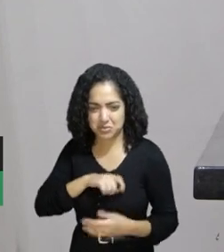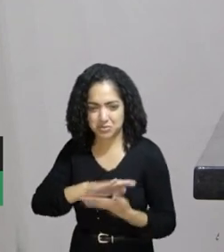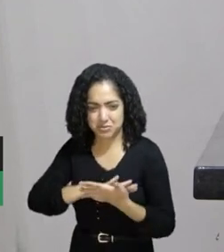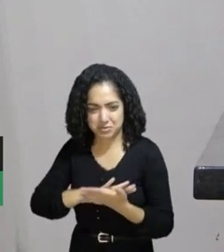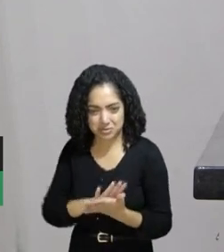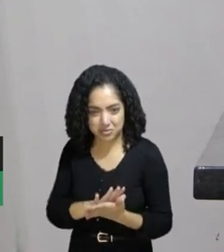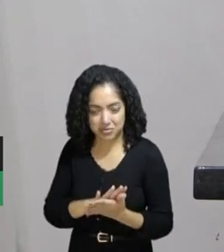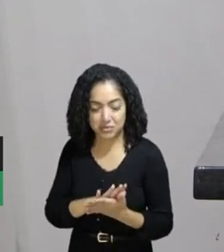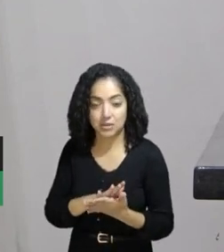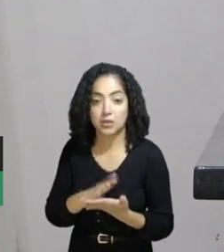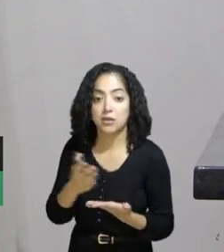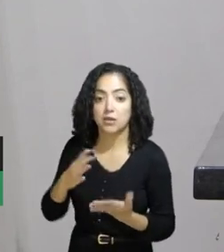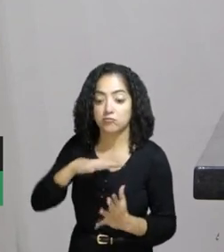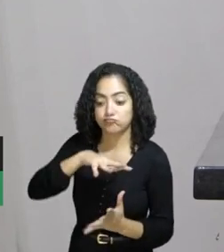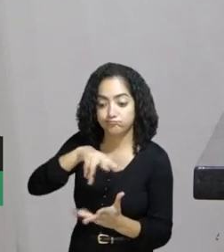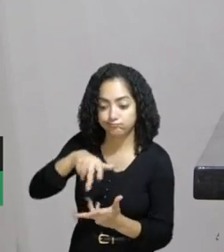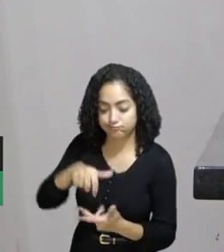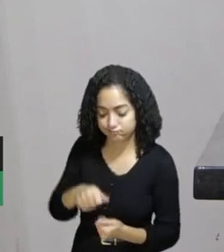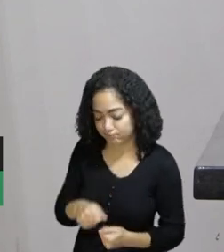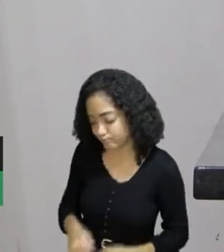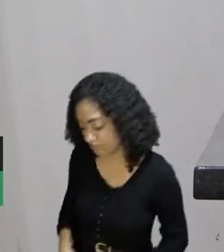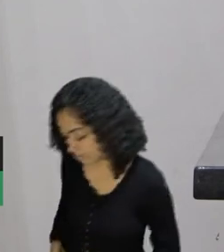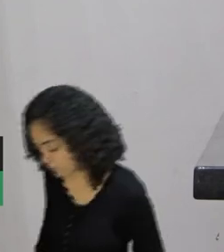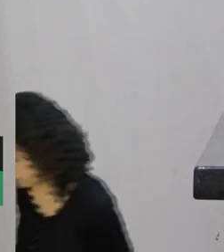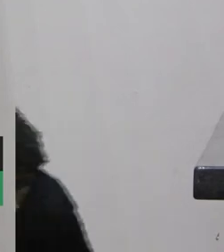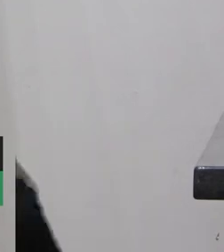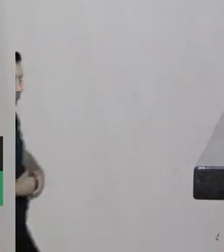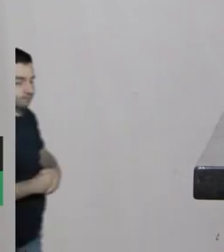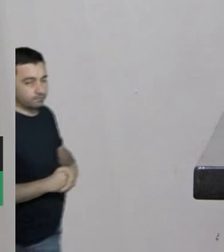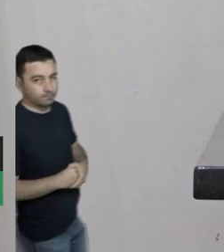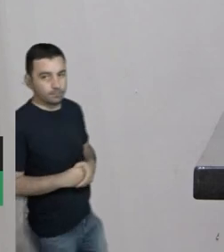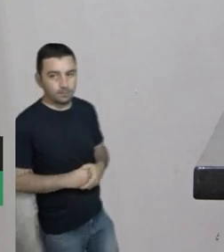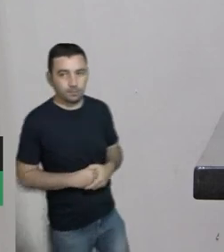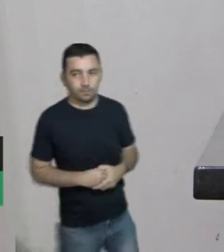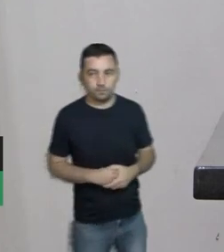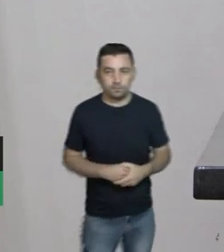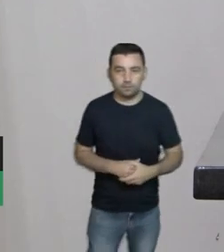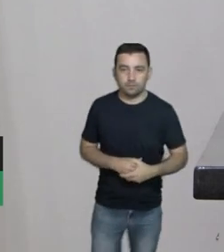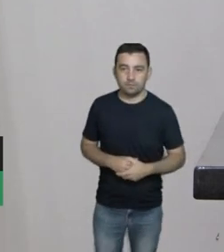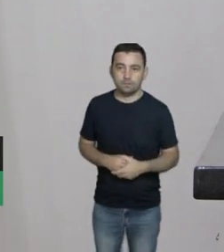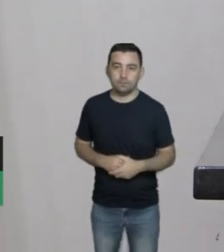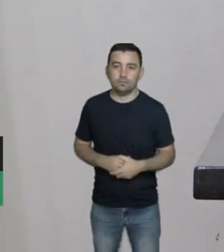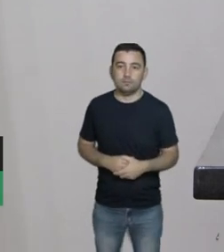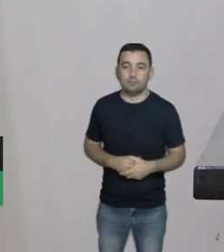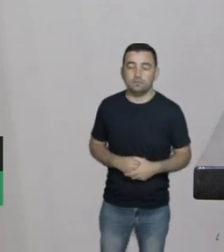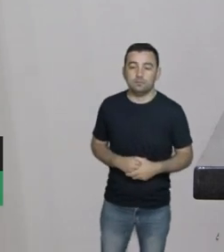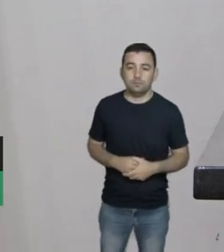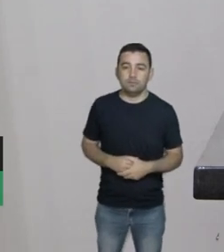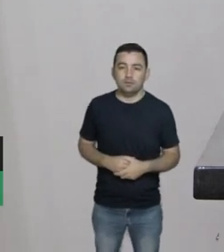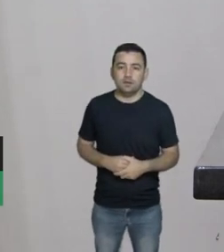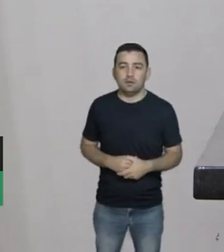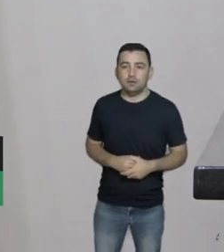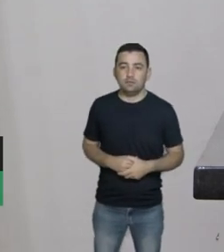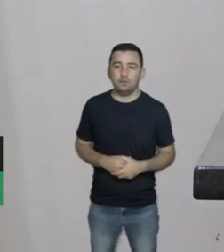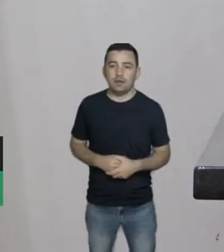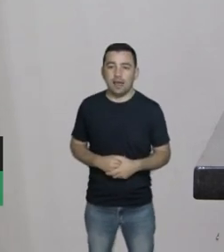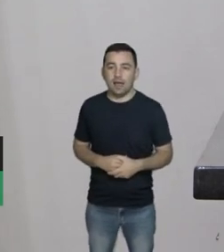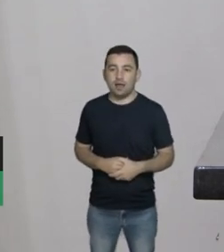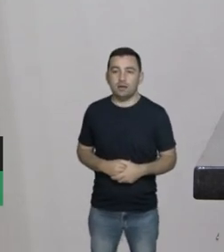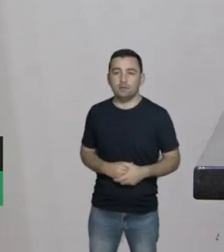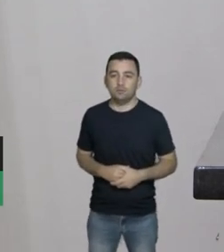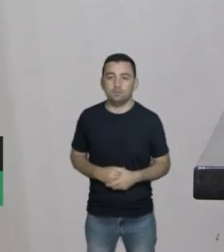cenário internacional. Diante do ataque mais perverso que Israel já sofreu por parte dos terroristas,